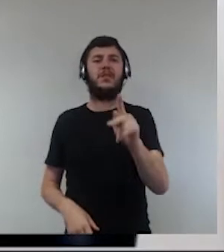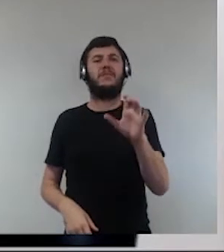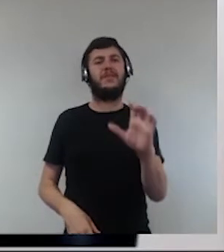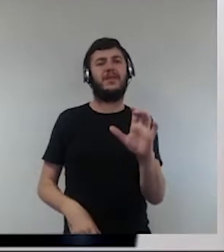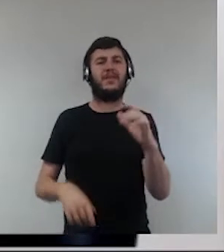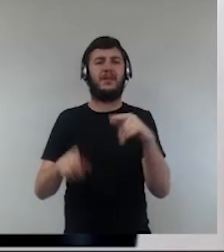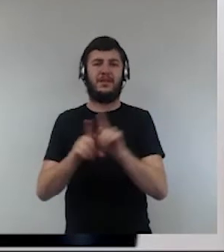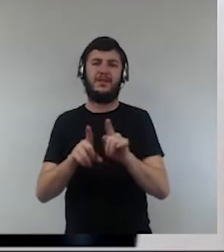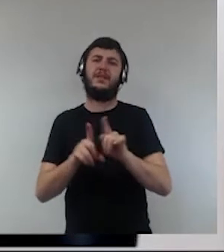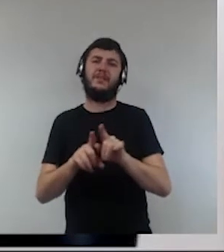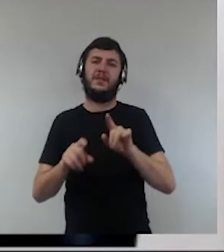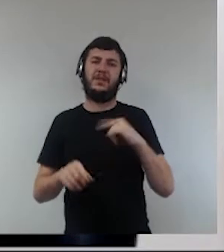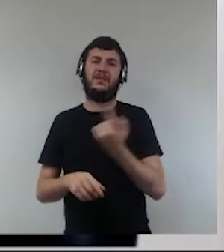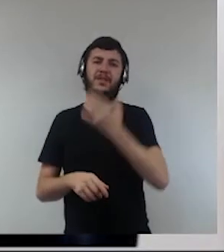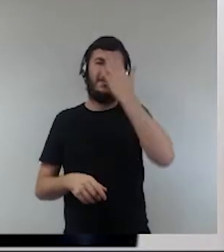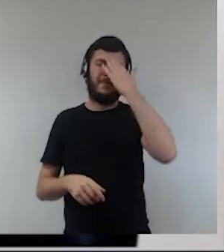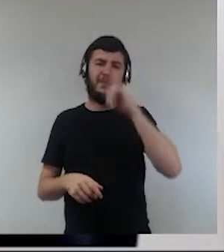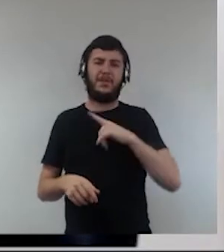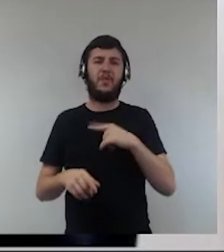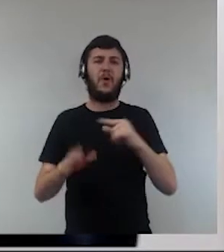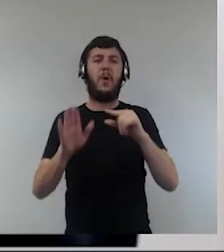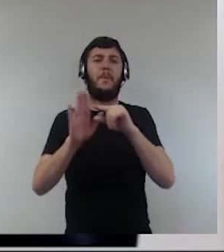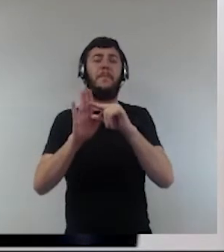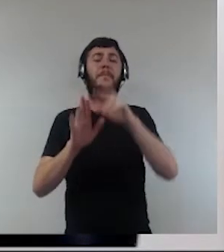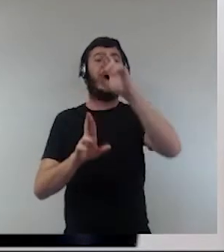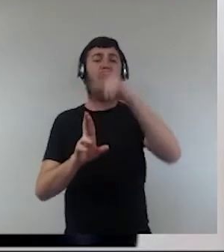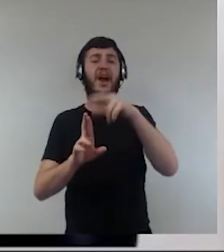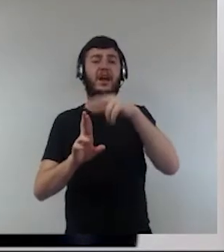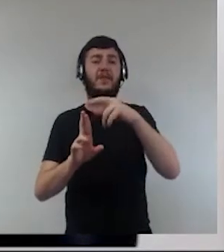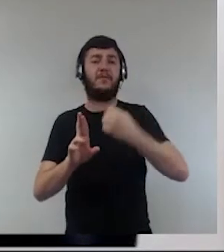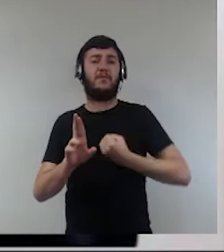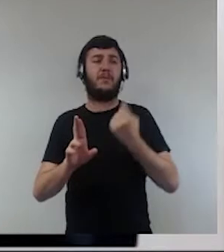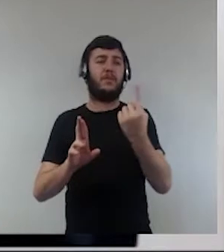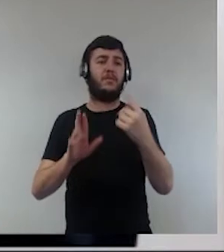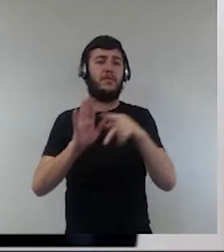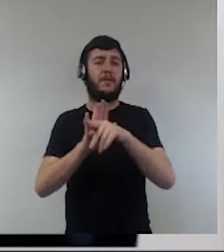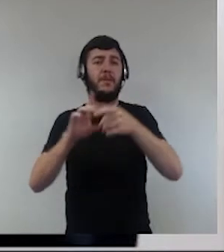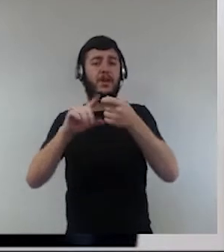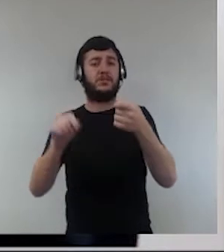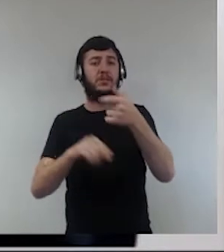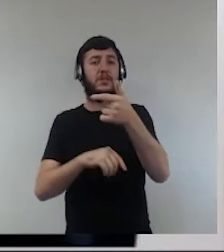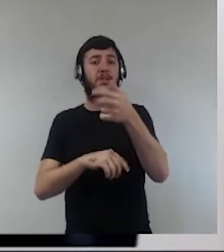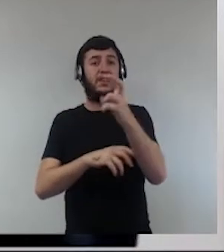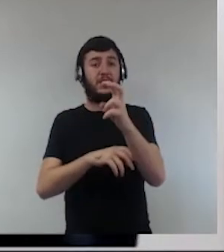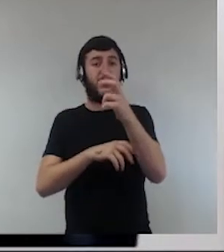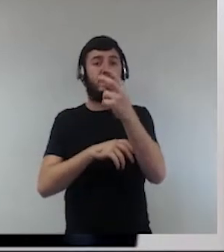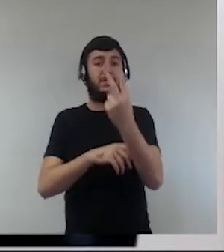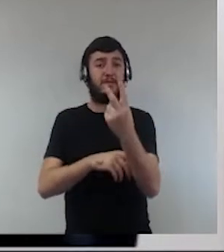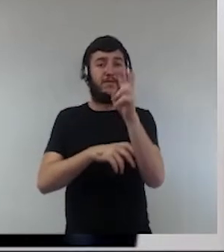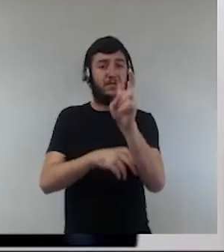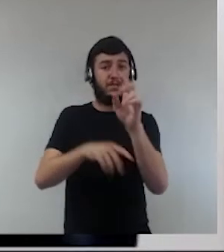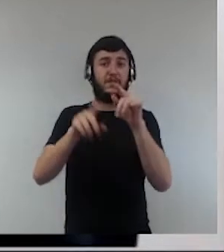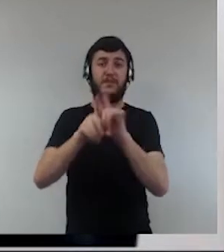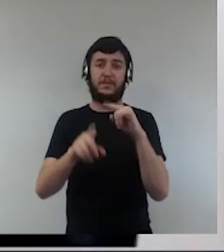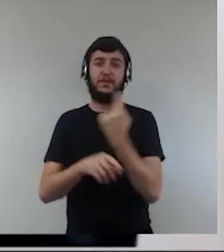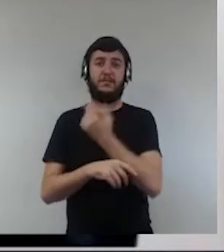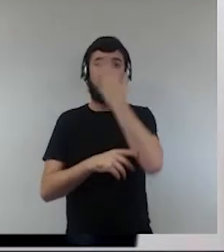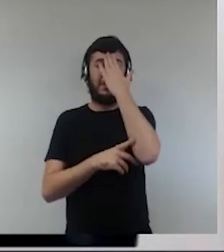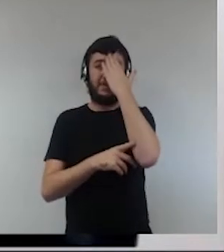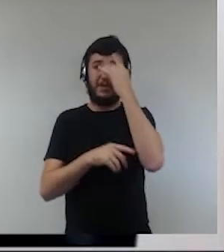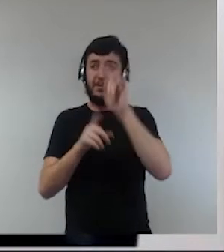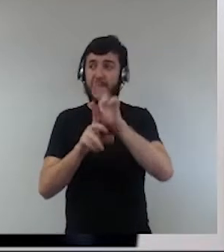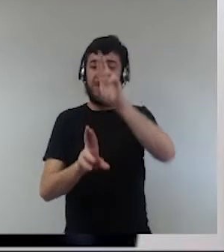Civil, o primeiro, o parágrafo 1º do artigo 525, esse dispositivo